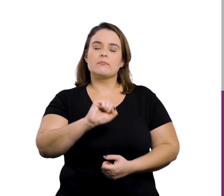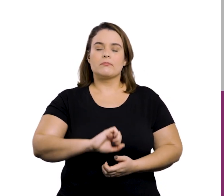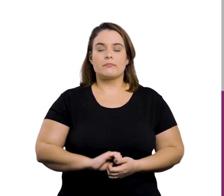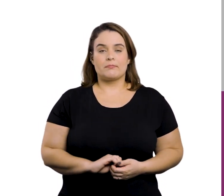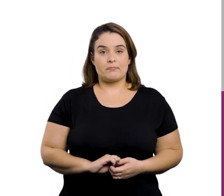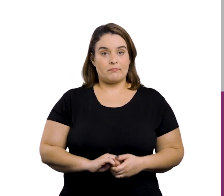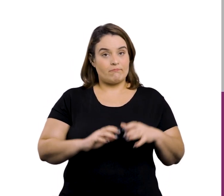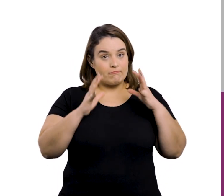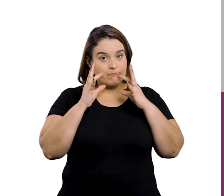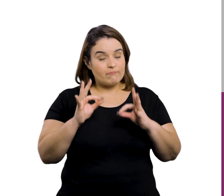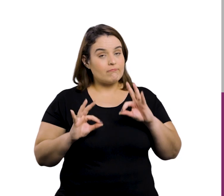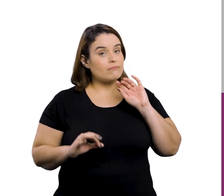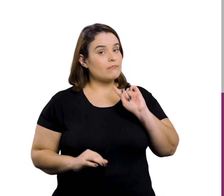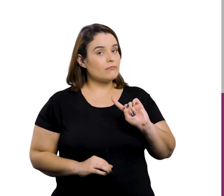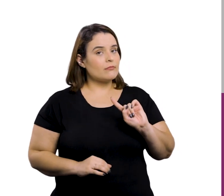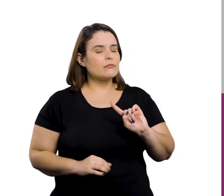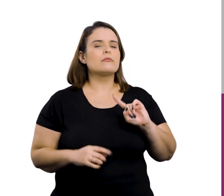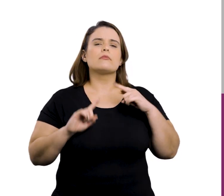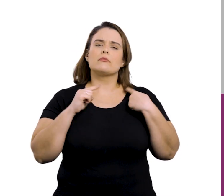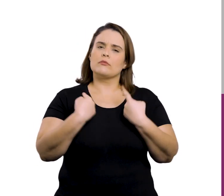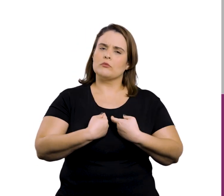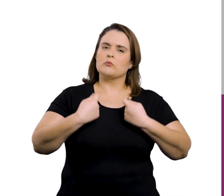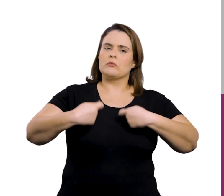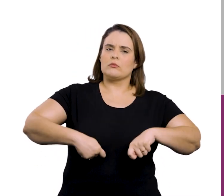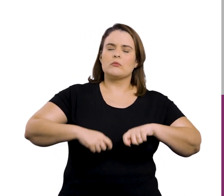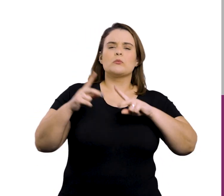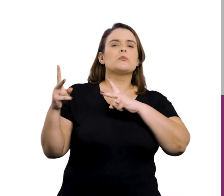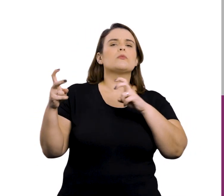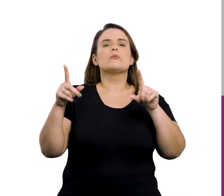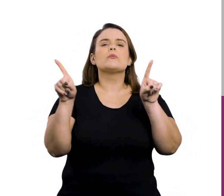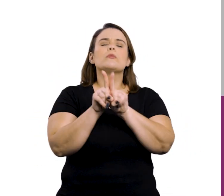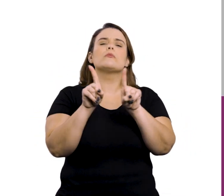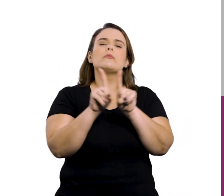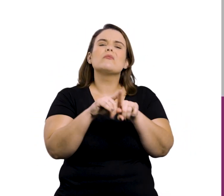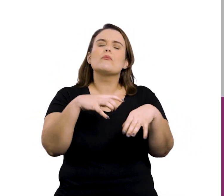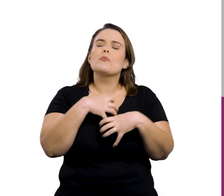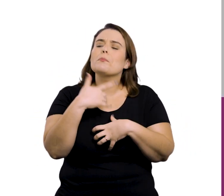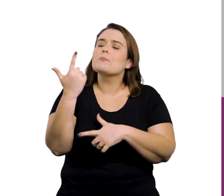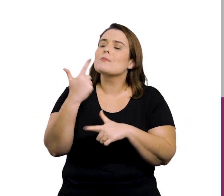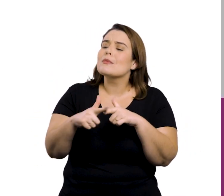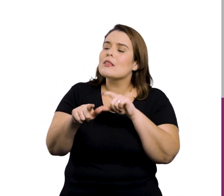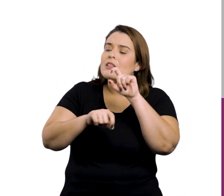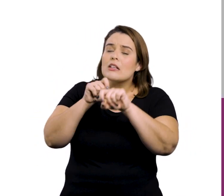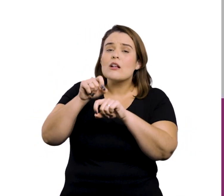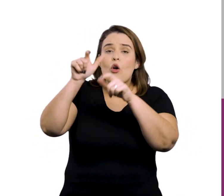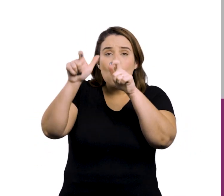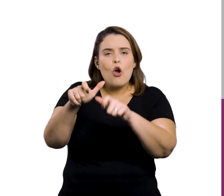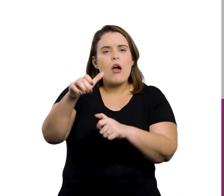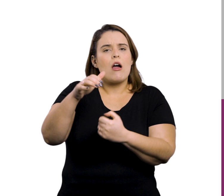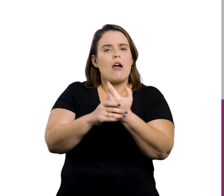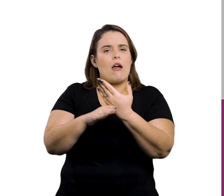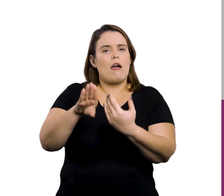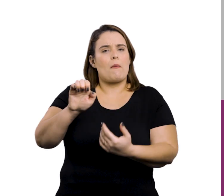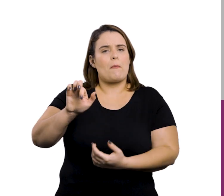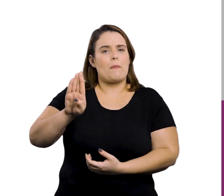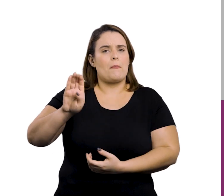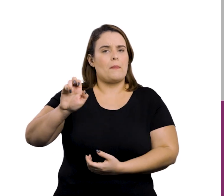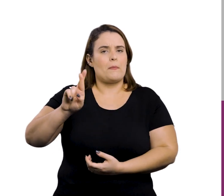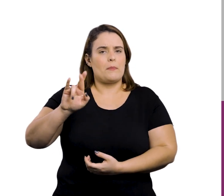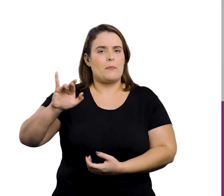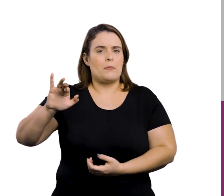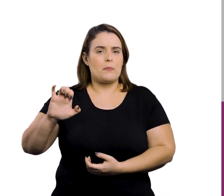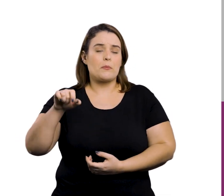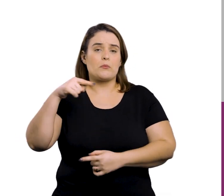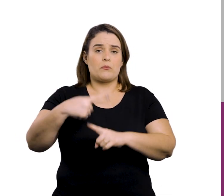de 1988. Mas atenção! Também temos que identificar onde estão os sintomas da barbárie, pois